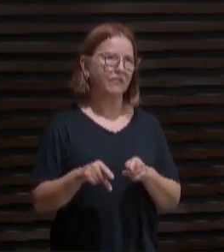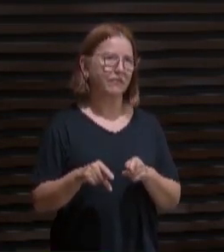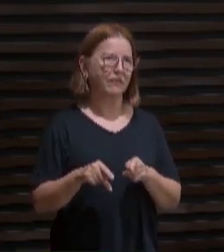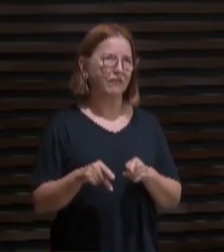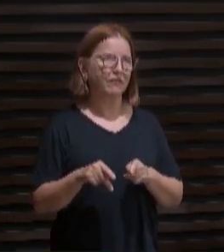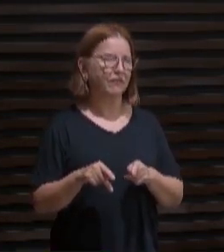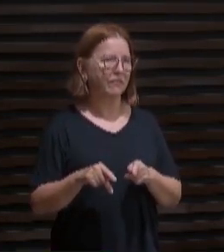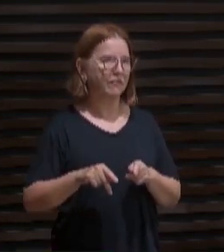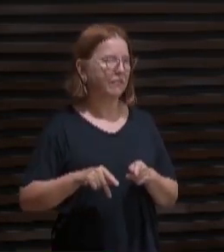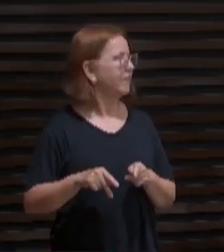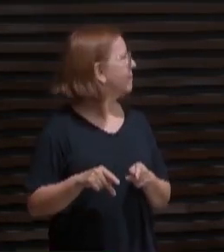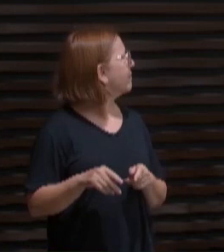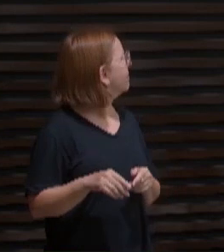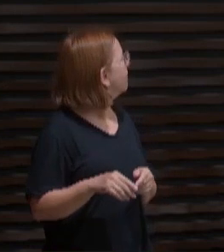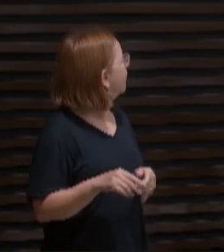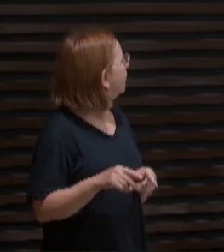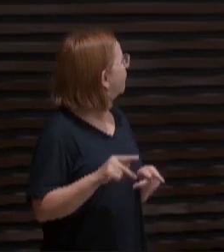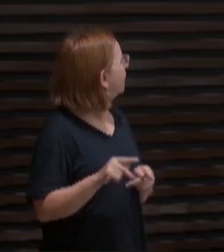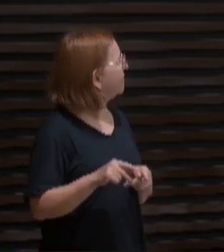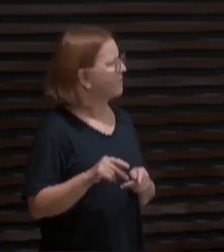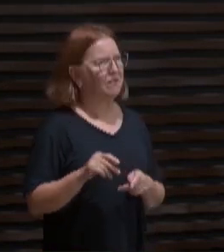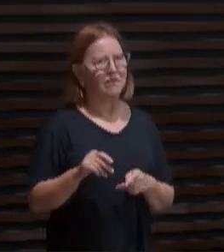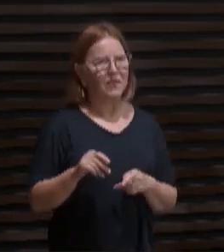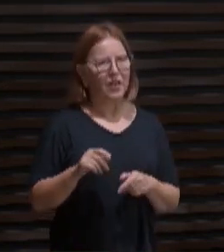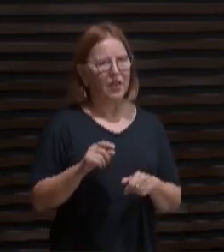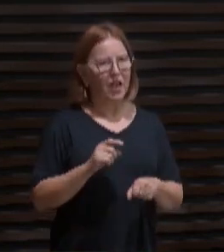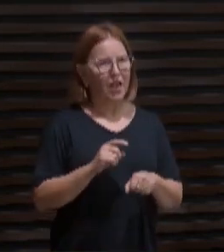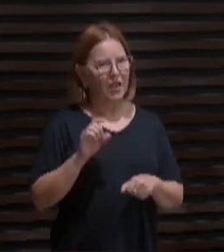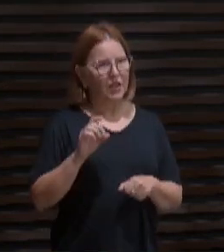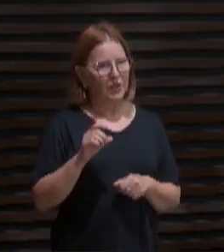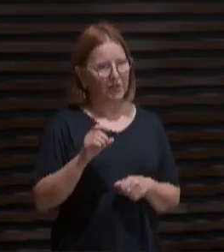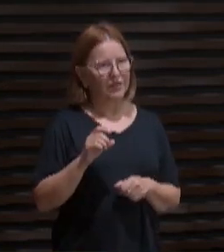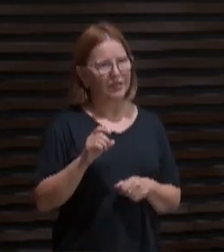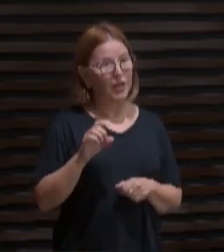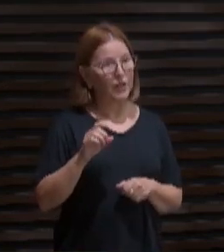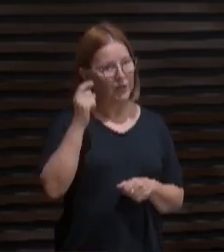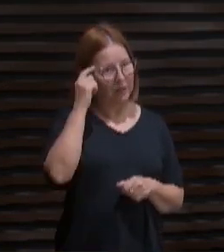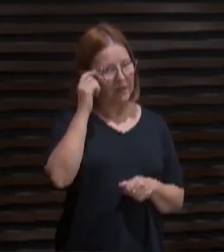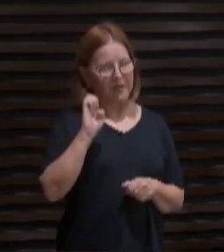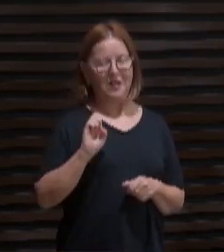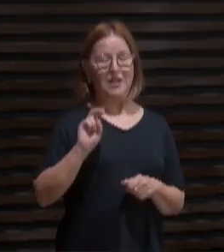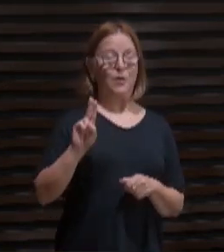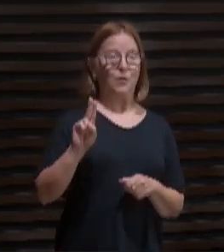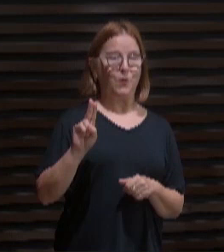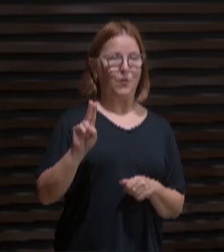egoístas. Esse egoísmo aqui também é único. Não é o egoísmo nosso de cada dia.